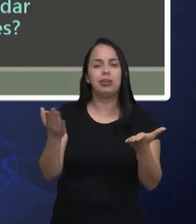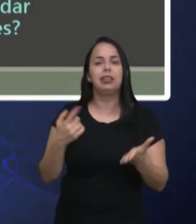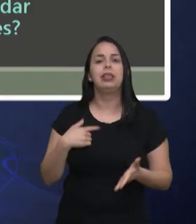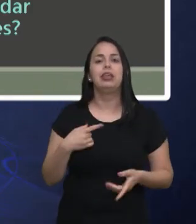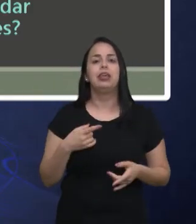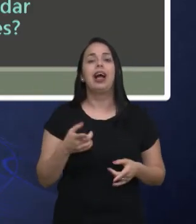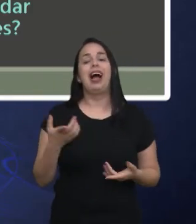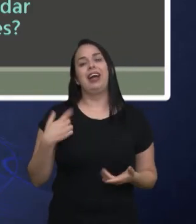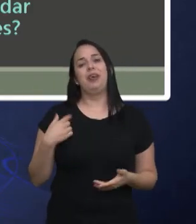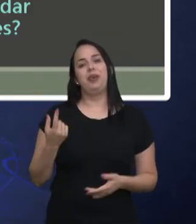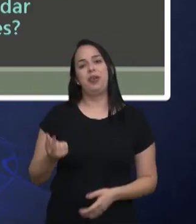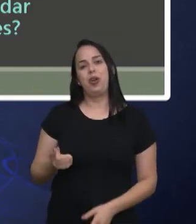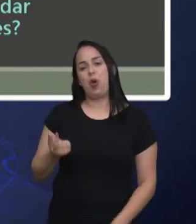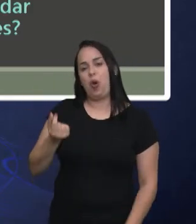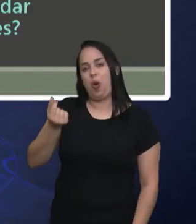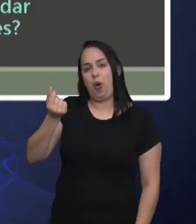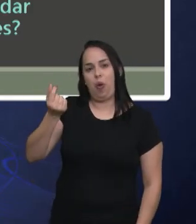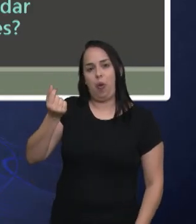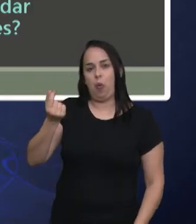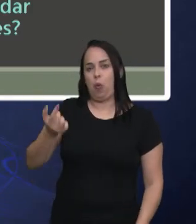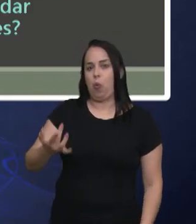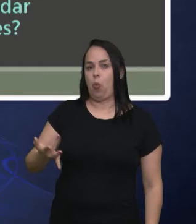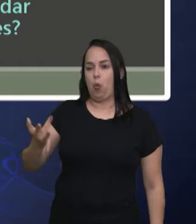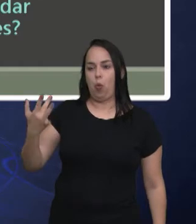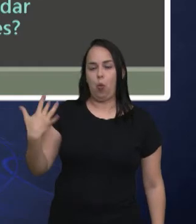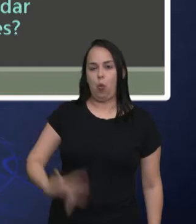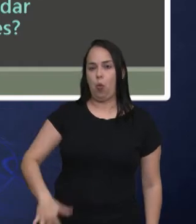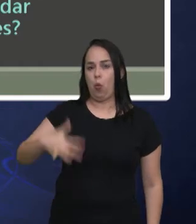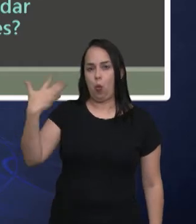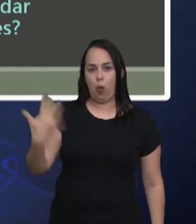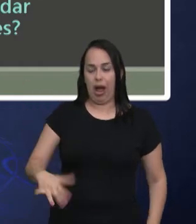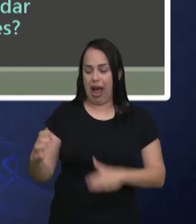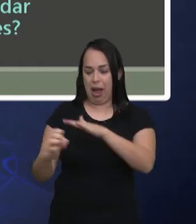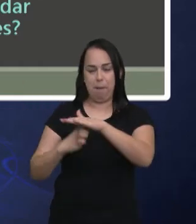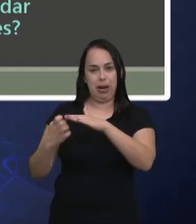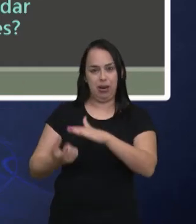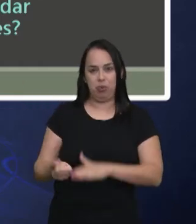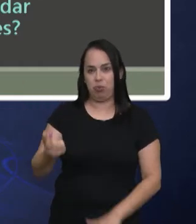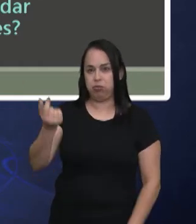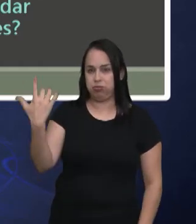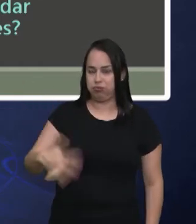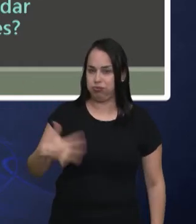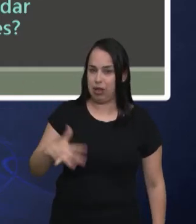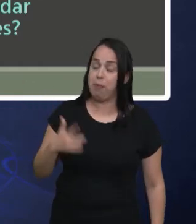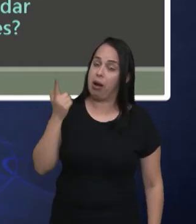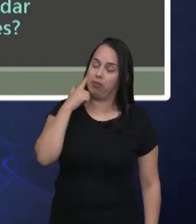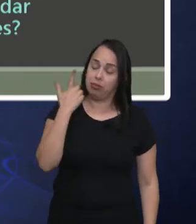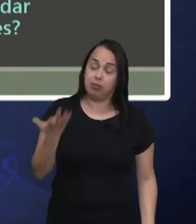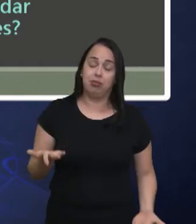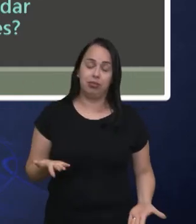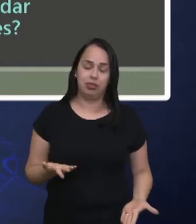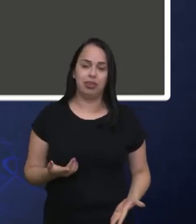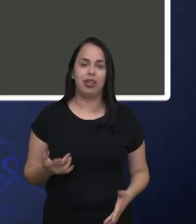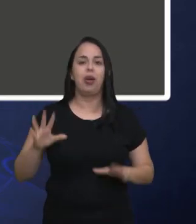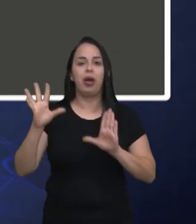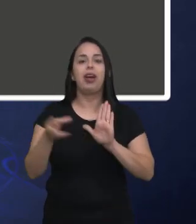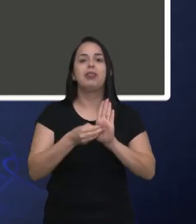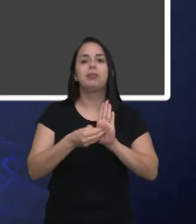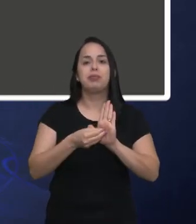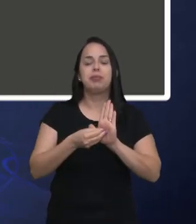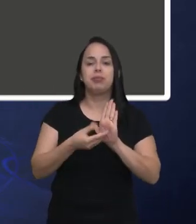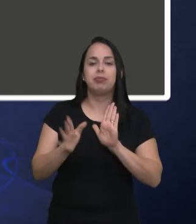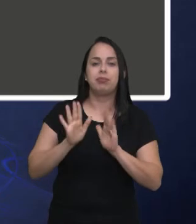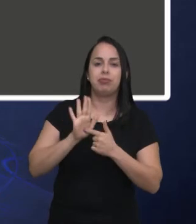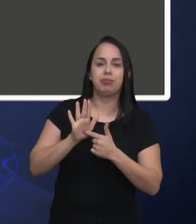um lucro absurdo dessa empresa, um absurdo. Mas vamos lá, quero aqui a minha emenda, passa